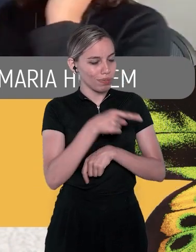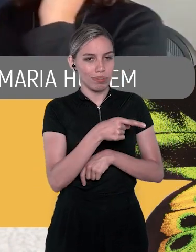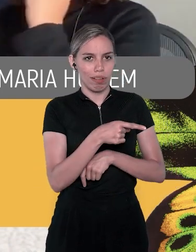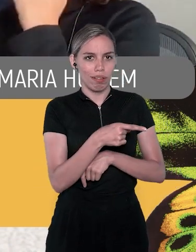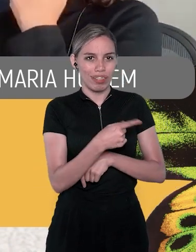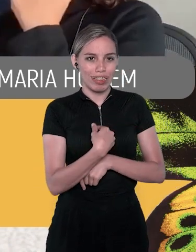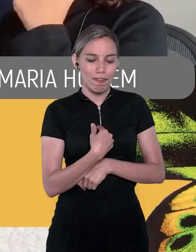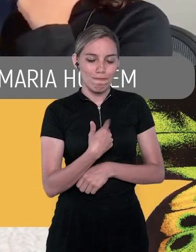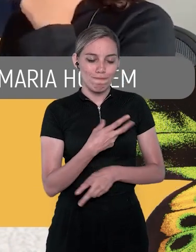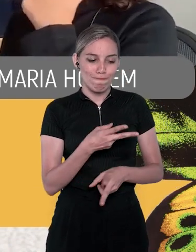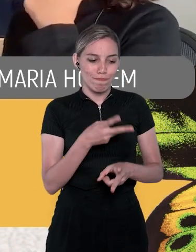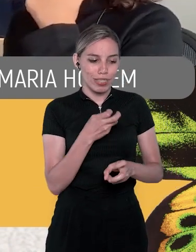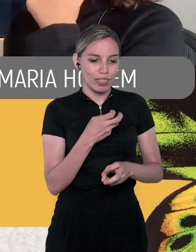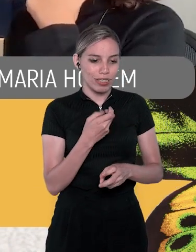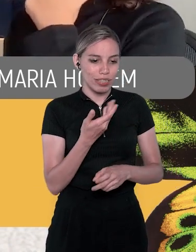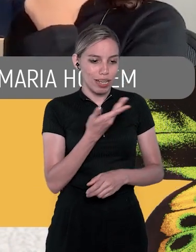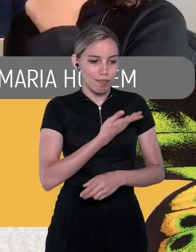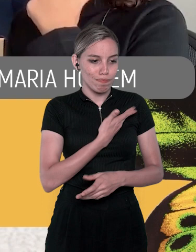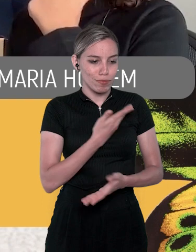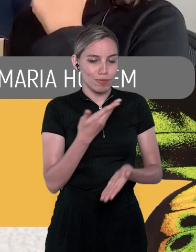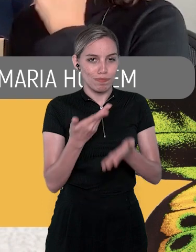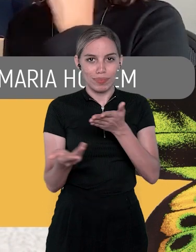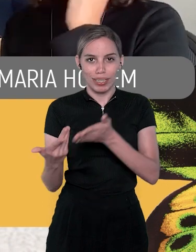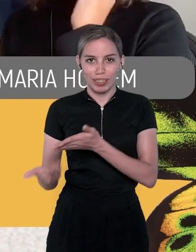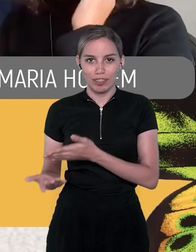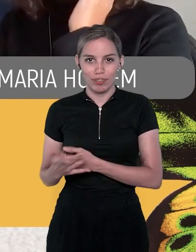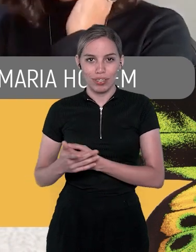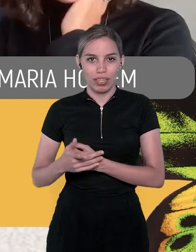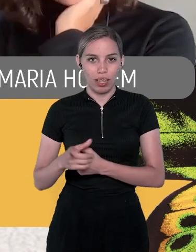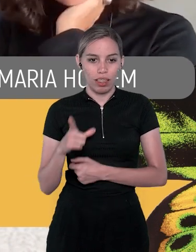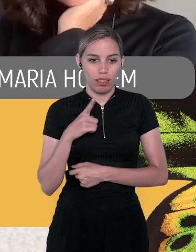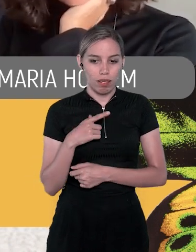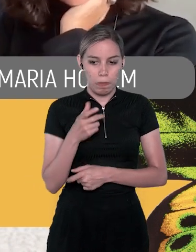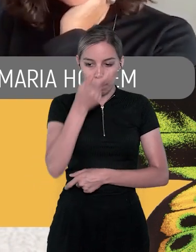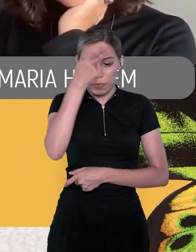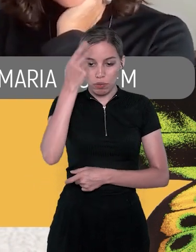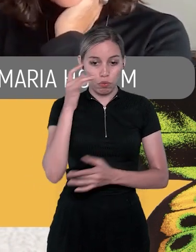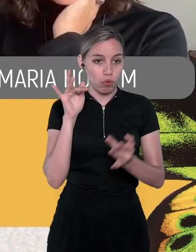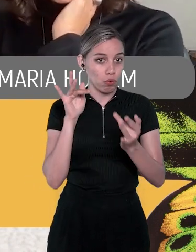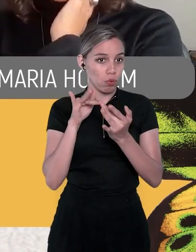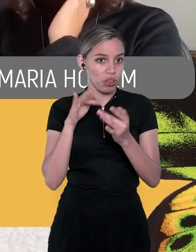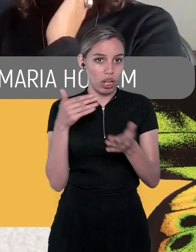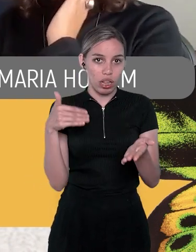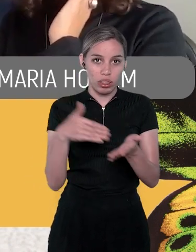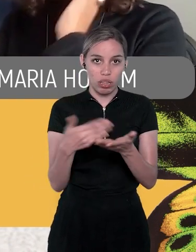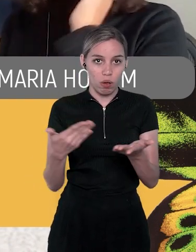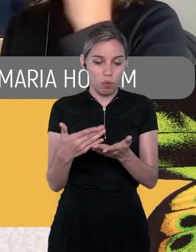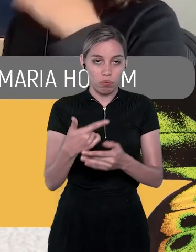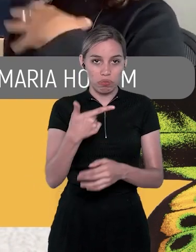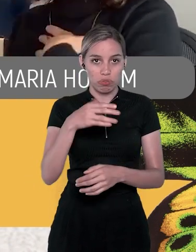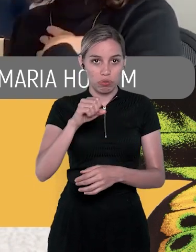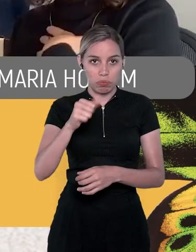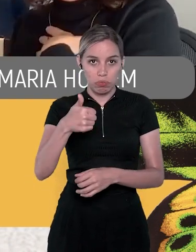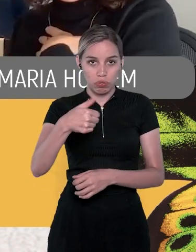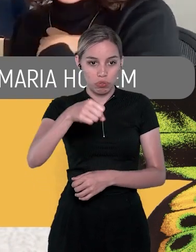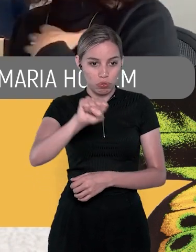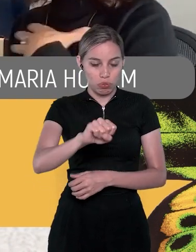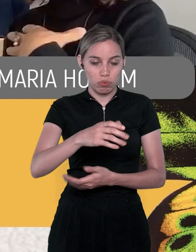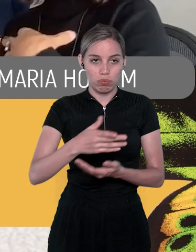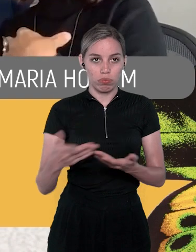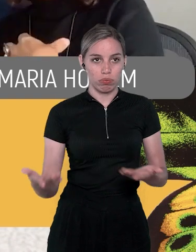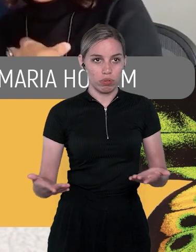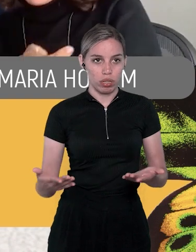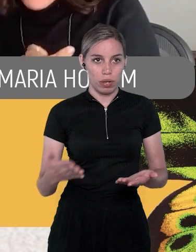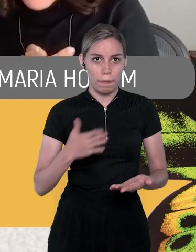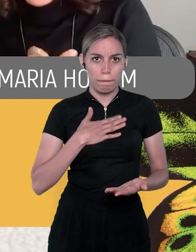eu perdi, das pessoas que eu perdi desde 2018. Você falou da minha vida, né? Da